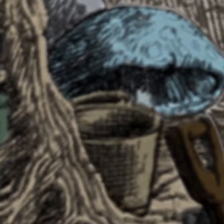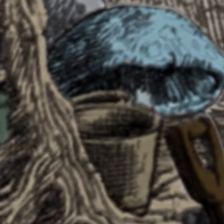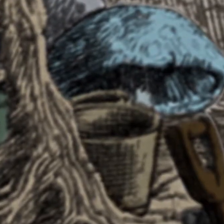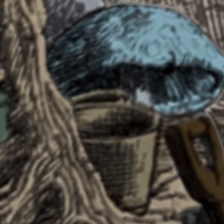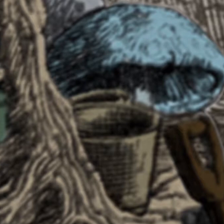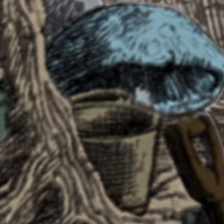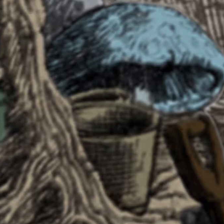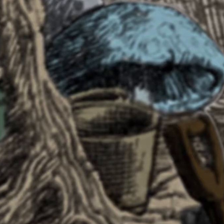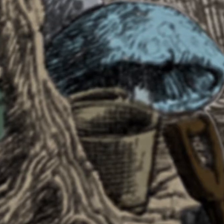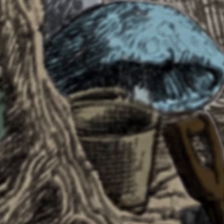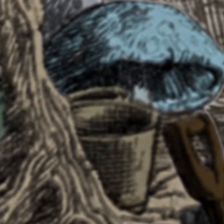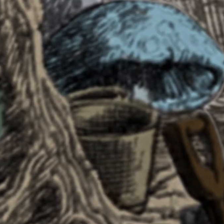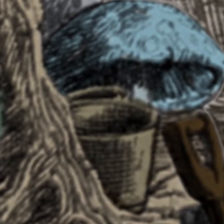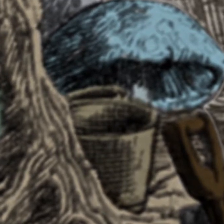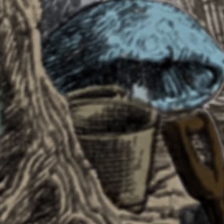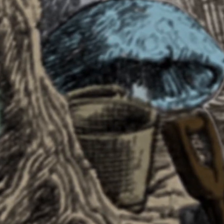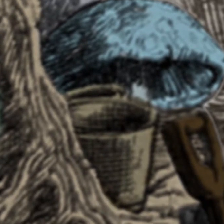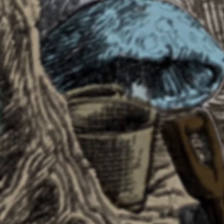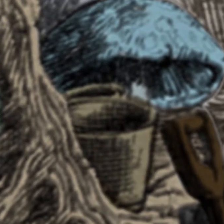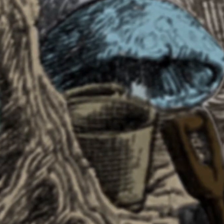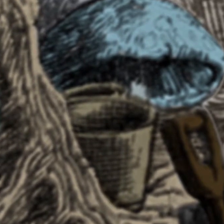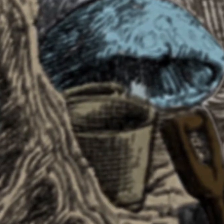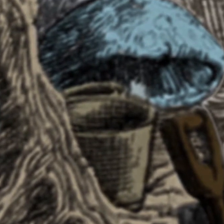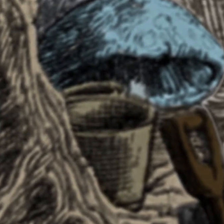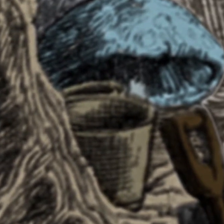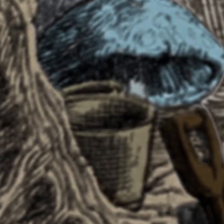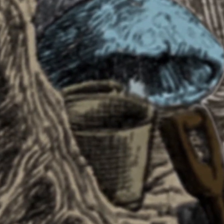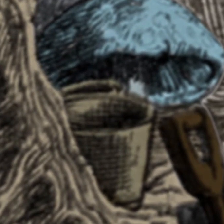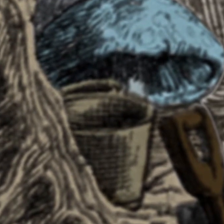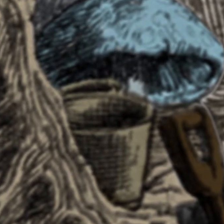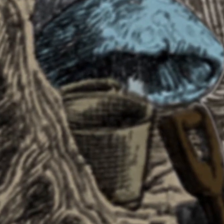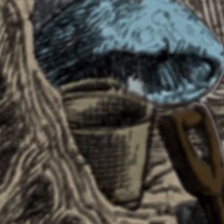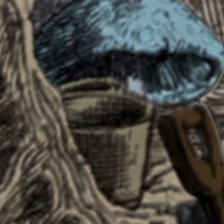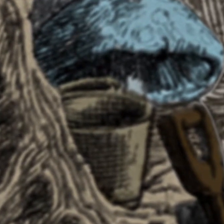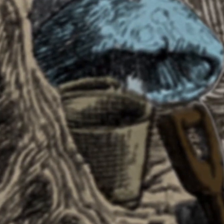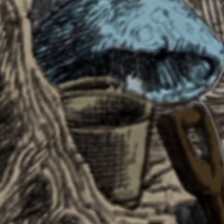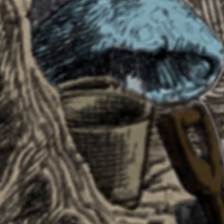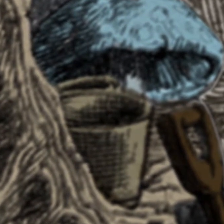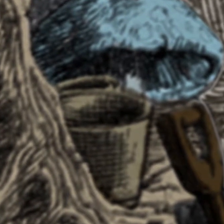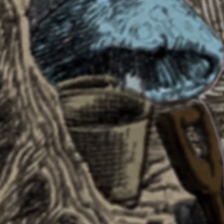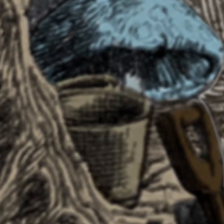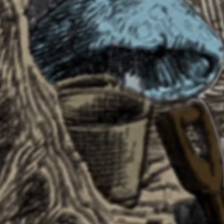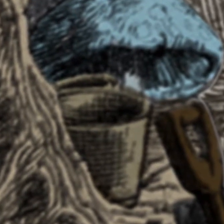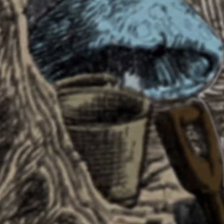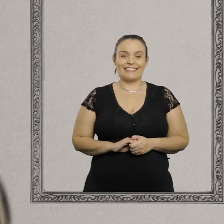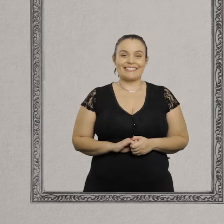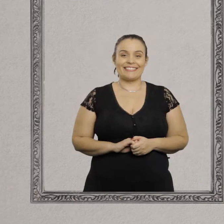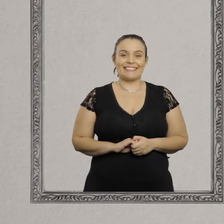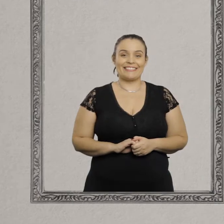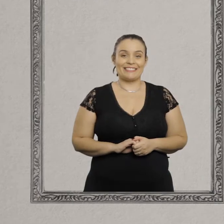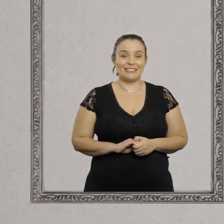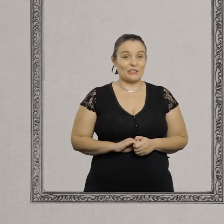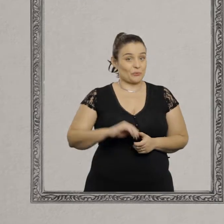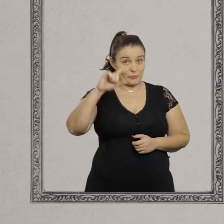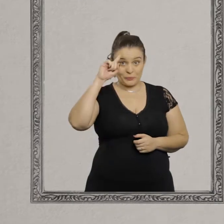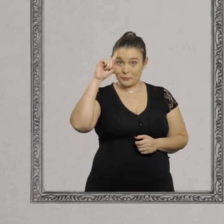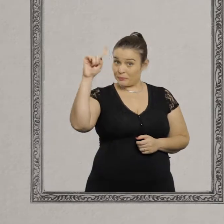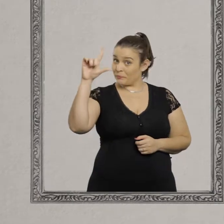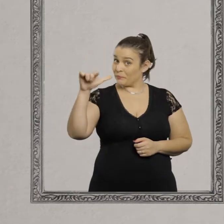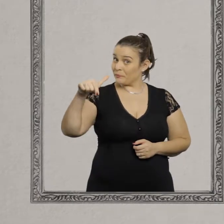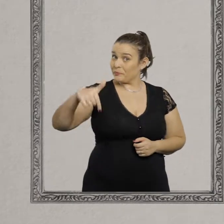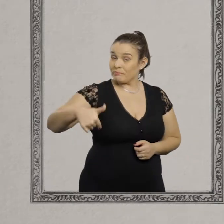Um buraco com uma pá dentro dele. Mais atrás, um balde e um grande cogumelo. No